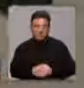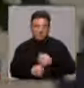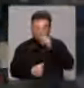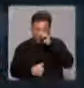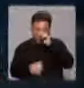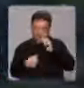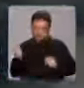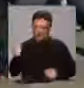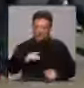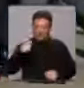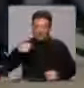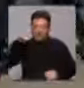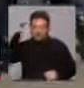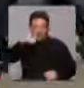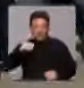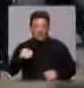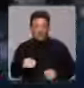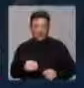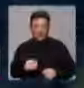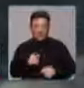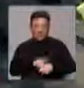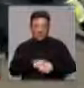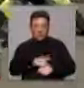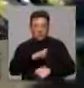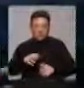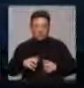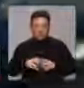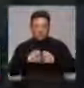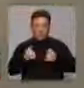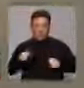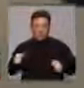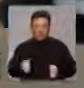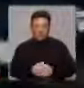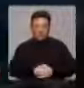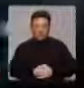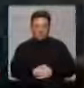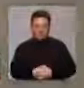à chegada do Presidente da República, momentos de grande tensão.